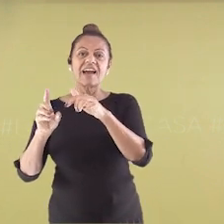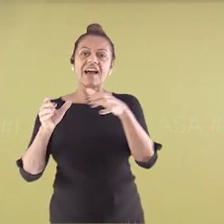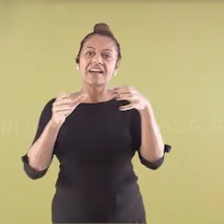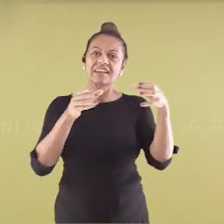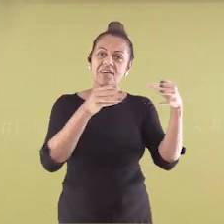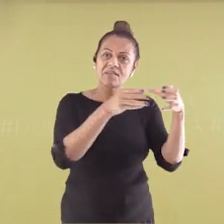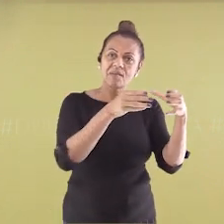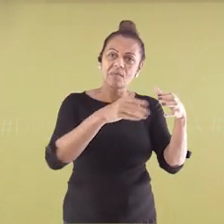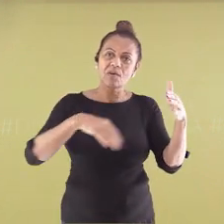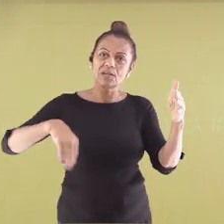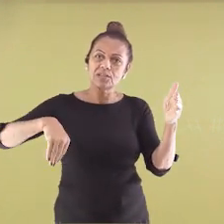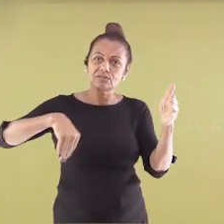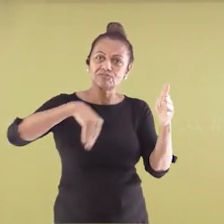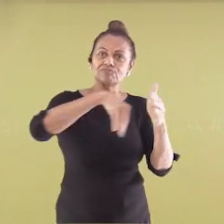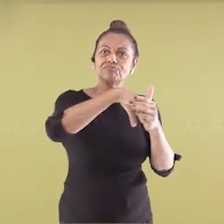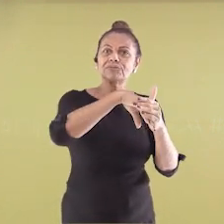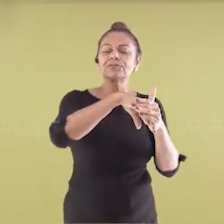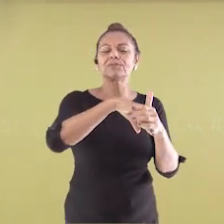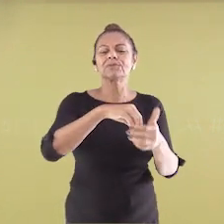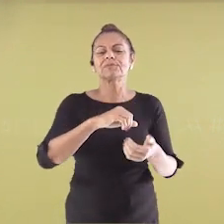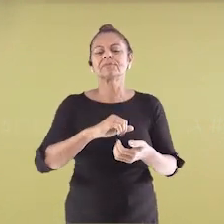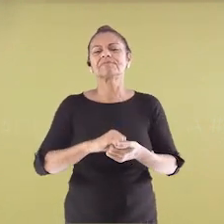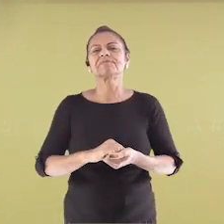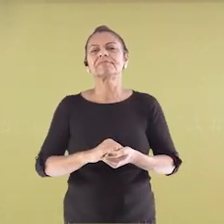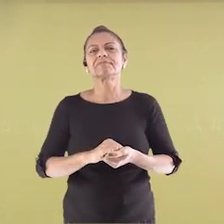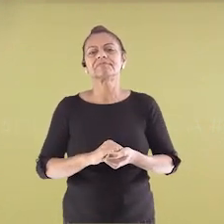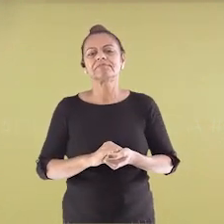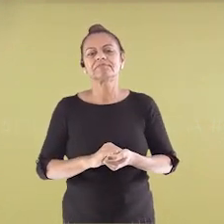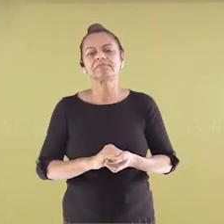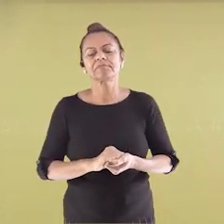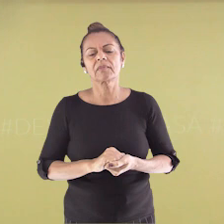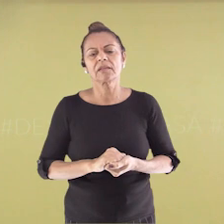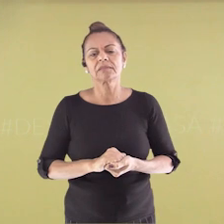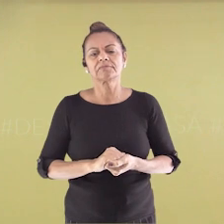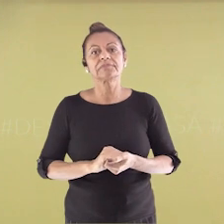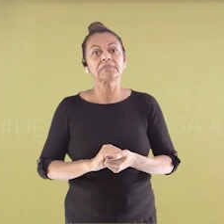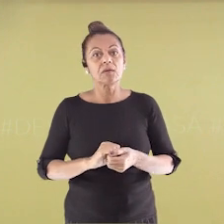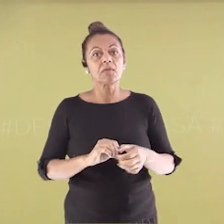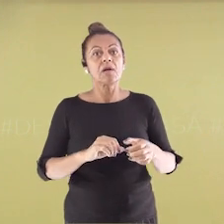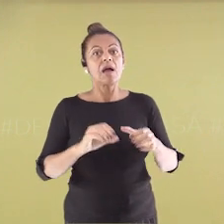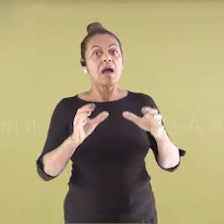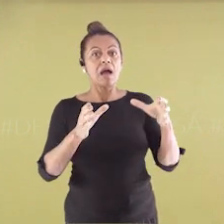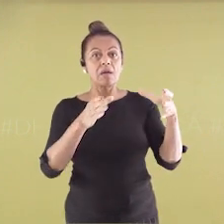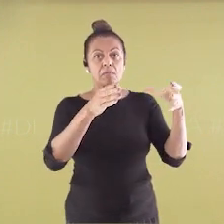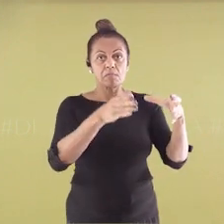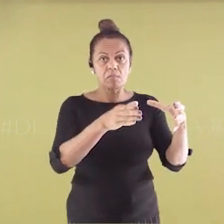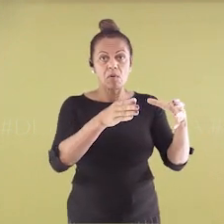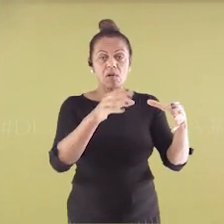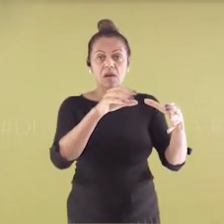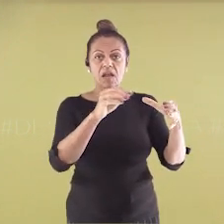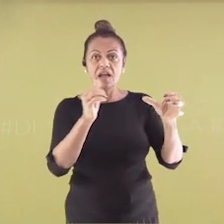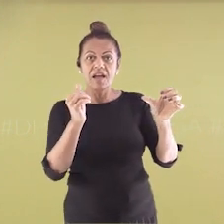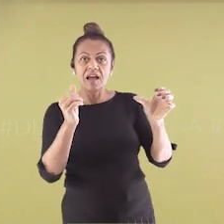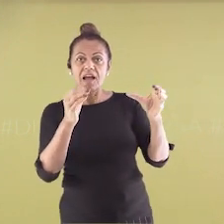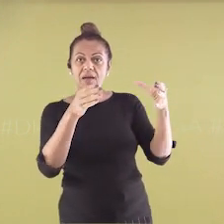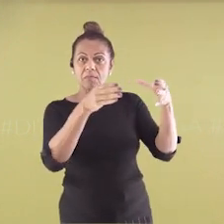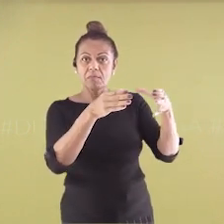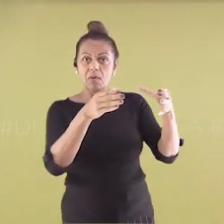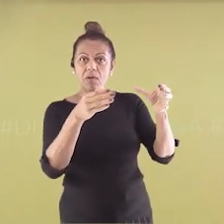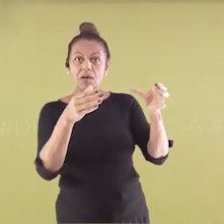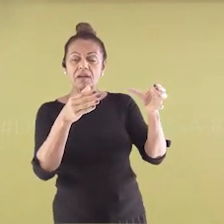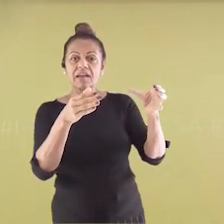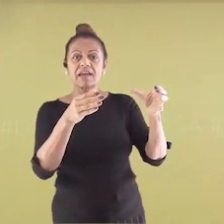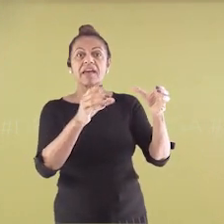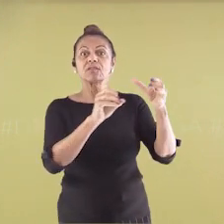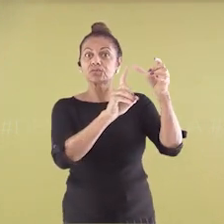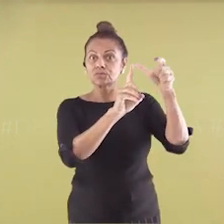ele, quem foi chutada por William? Temos a bola como sujeito. Vejam que é